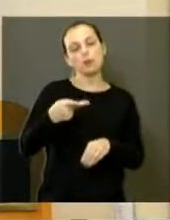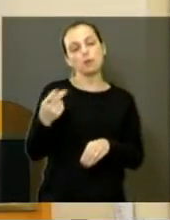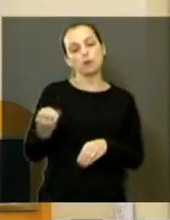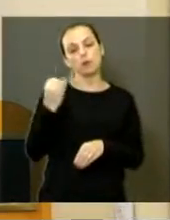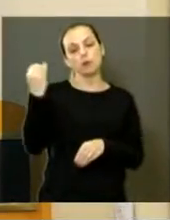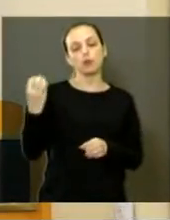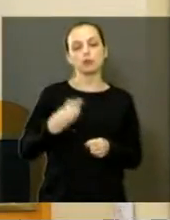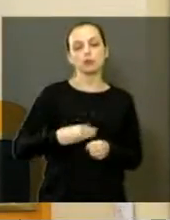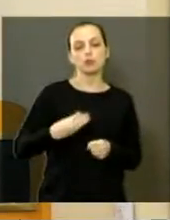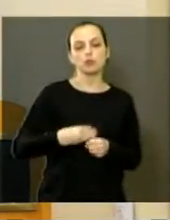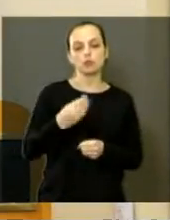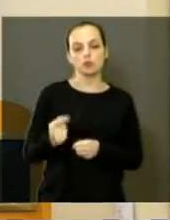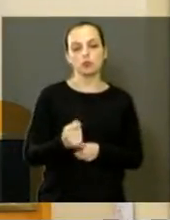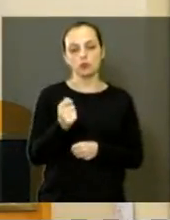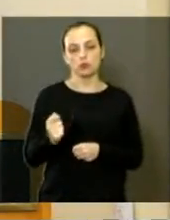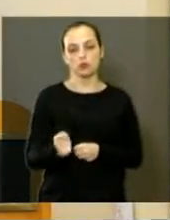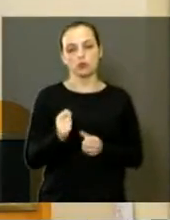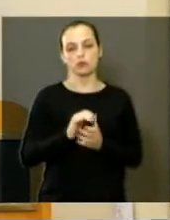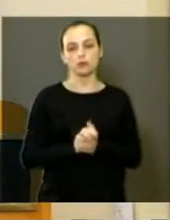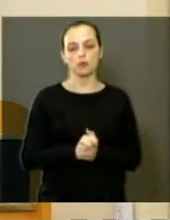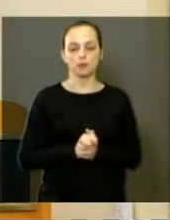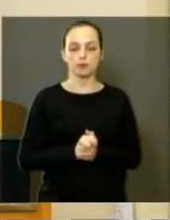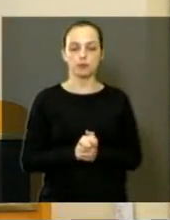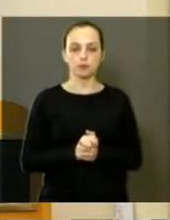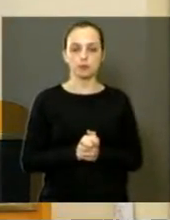para o município de Araraquara.